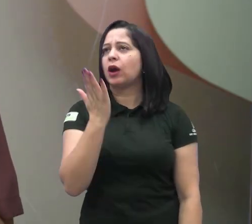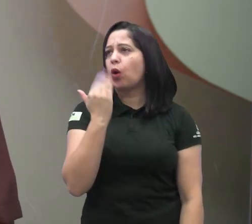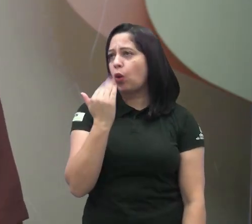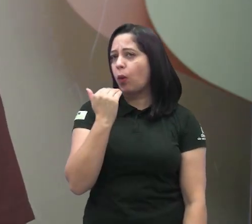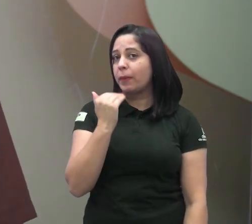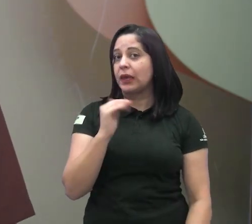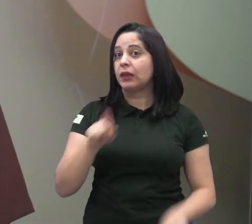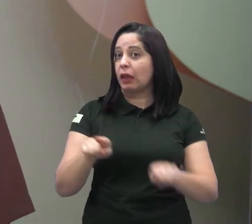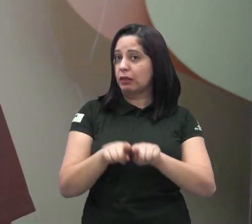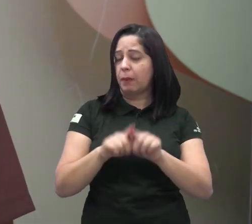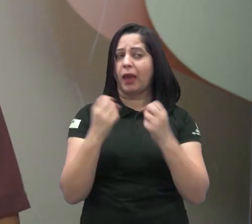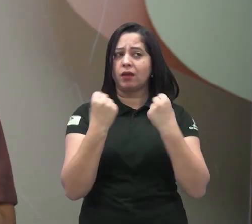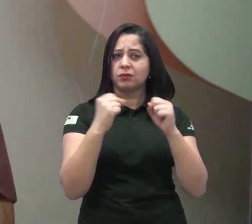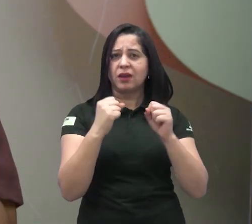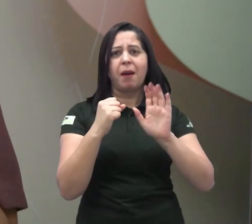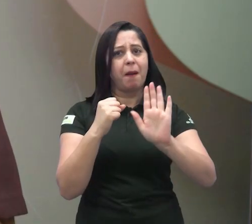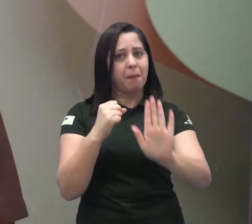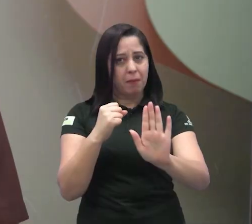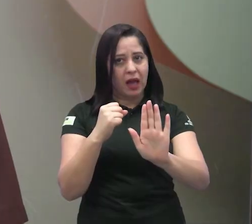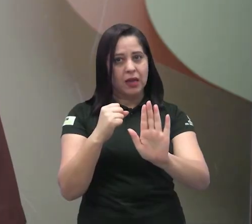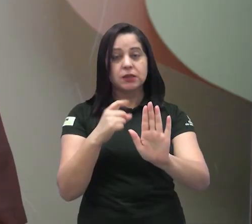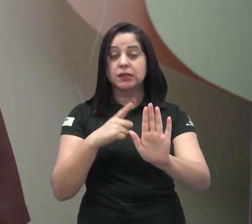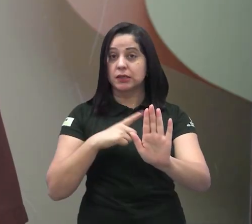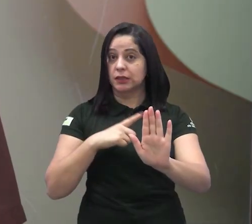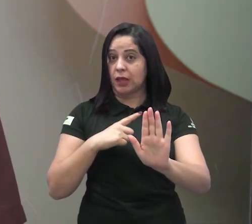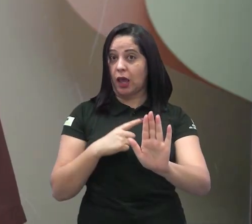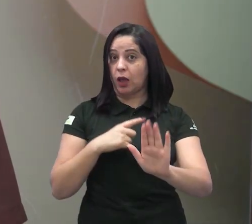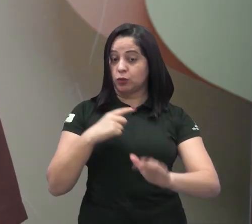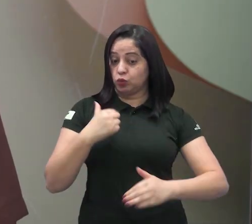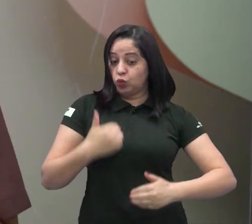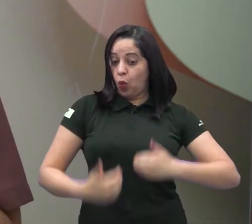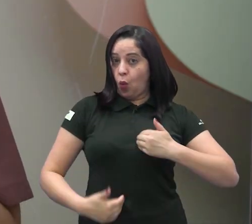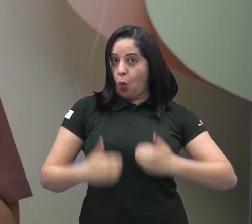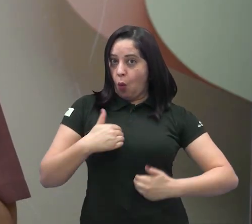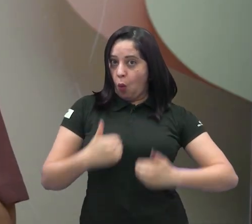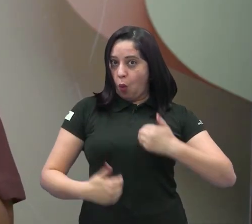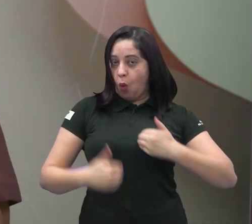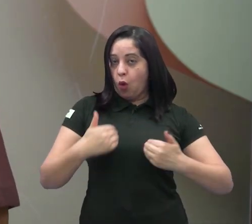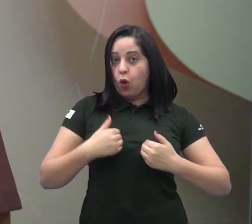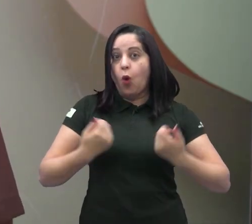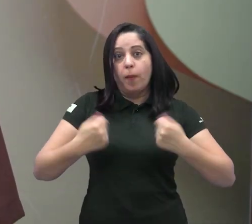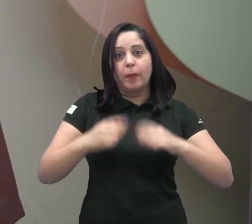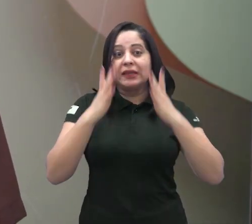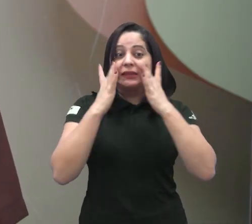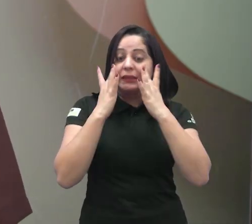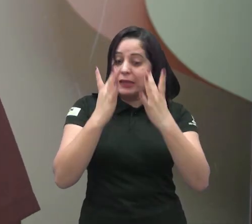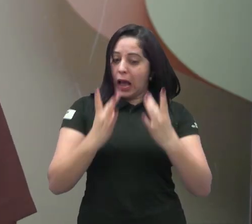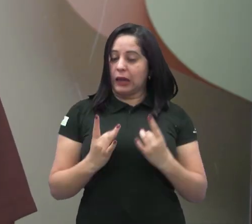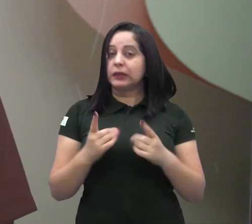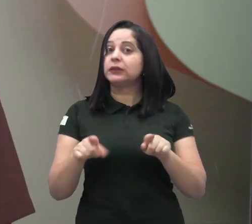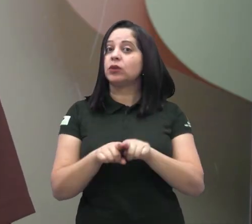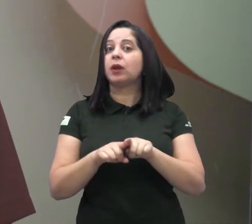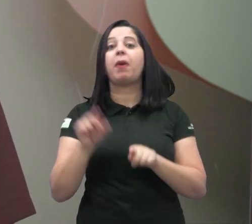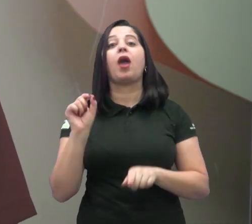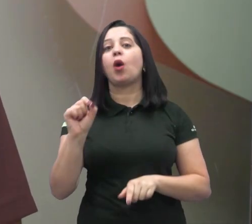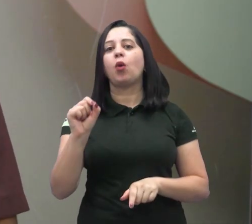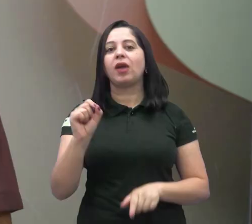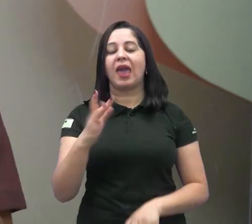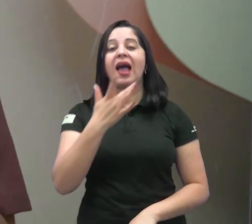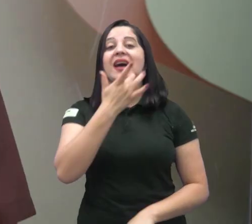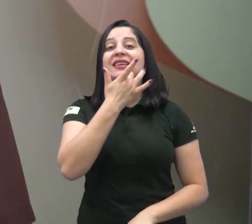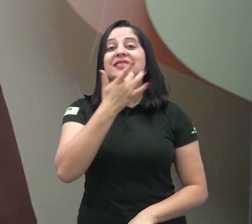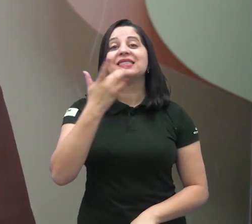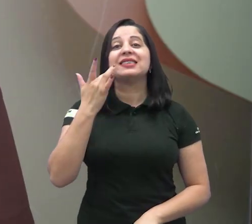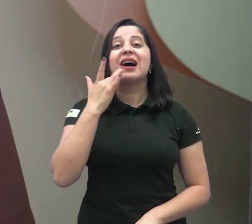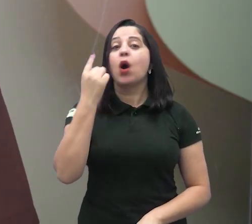da prática de exercícios. Mas existe uma parte do nosso corpo que merece atenção todos os dias: a saúde bucal.